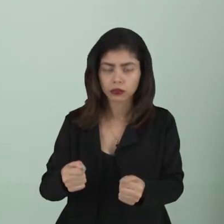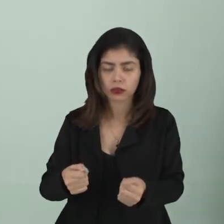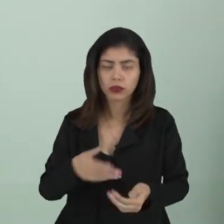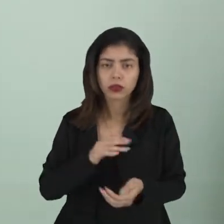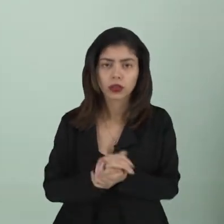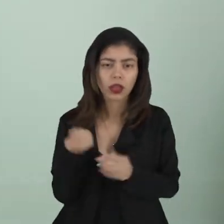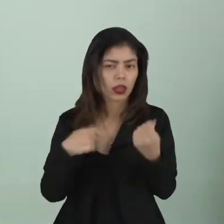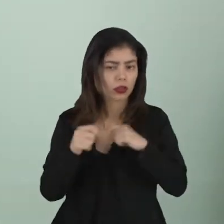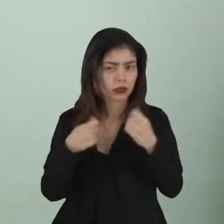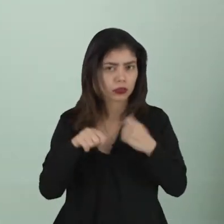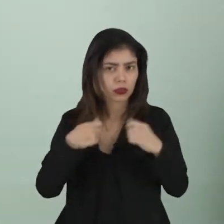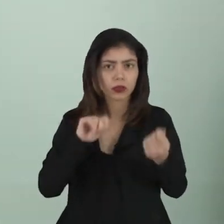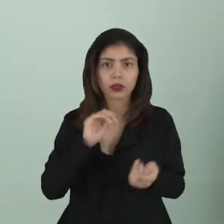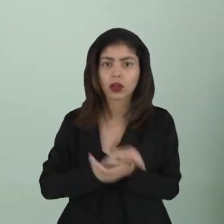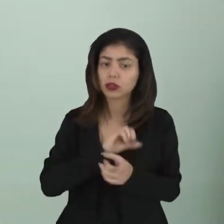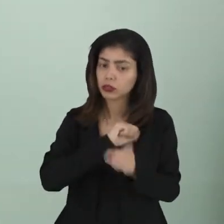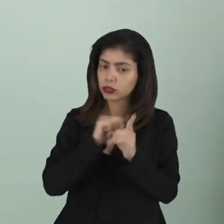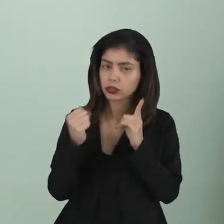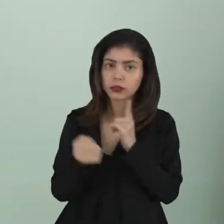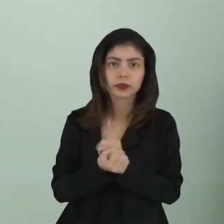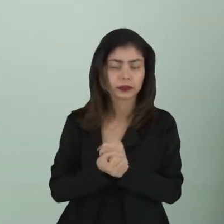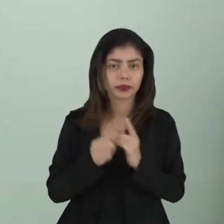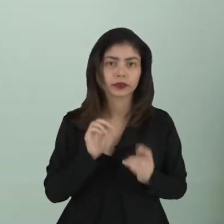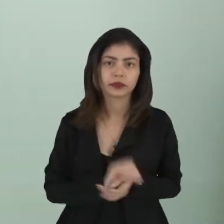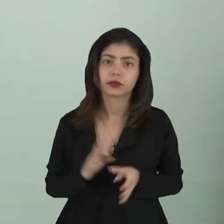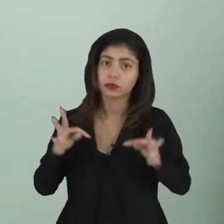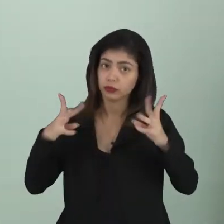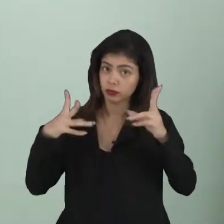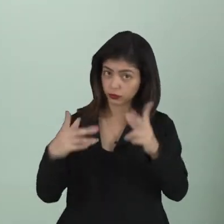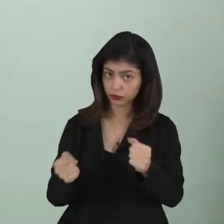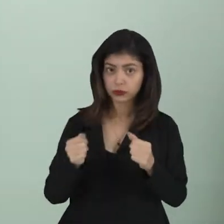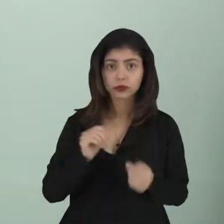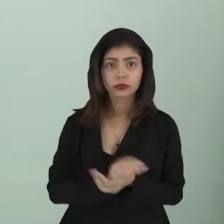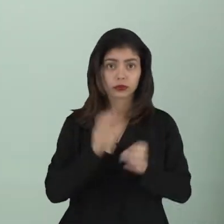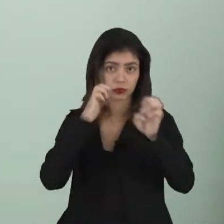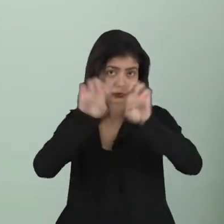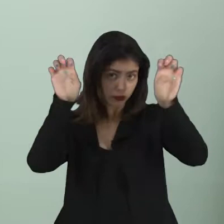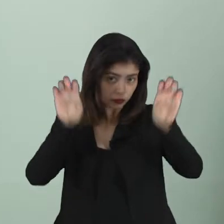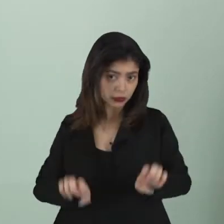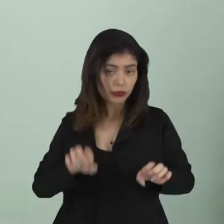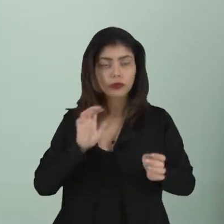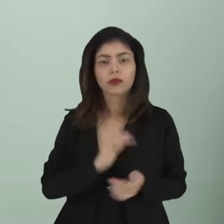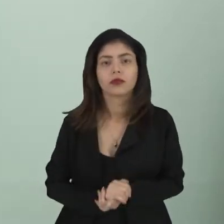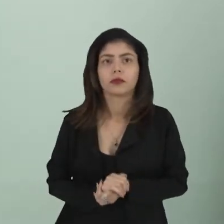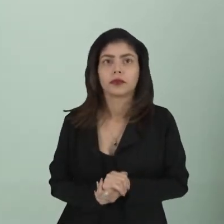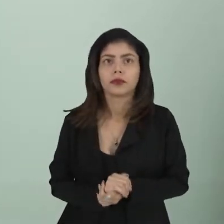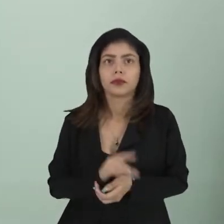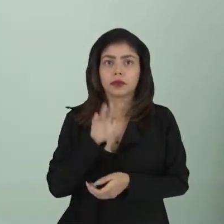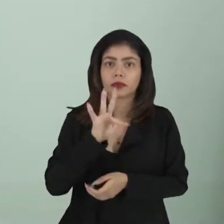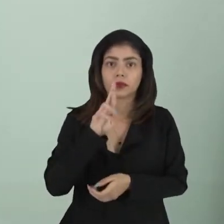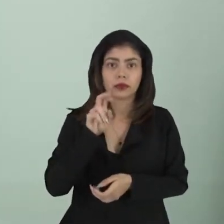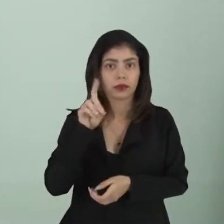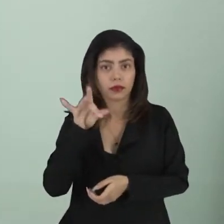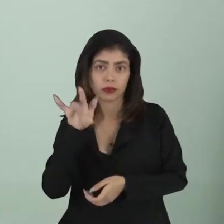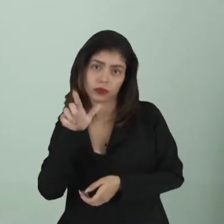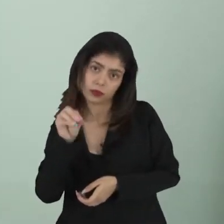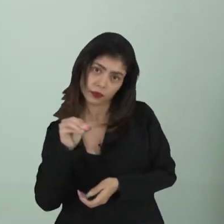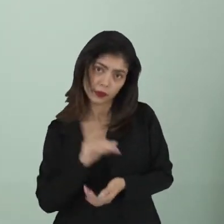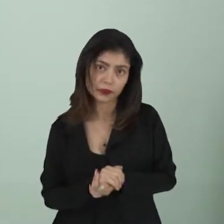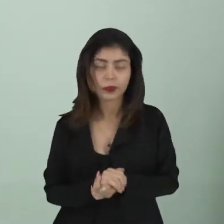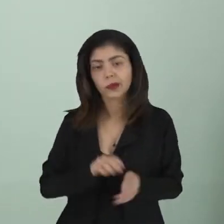peculiaridades econômicas e sociais, e toda essa estrutura do feudalismo começou a